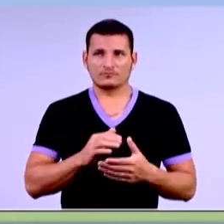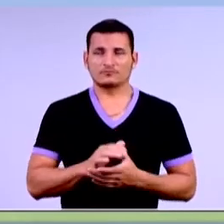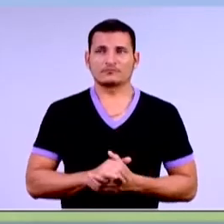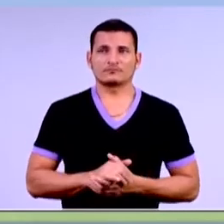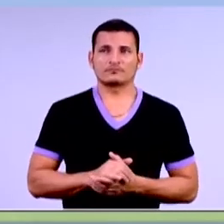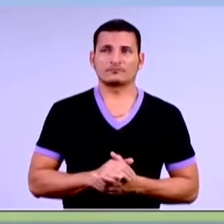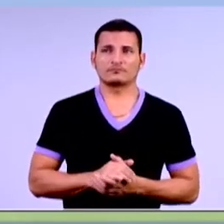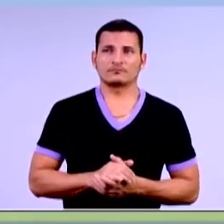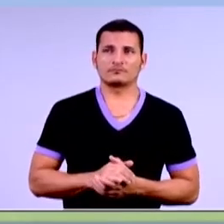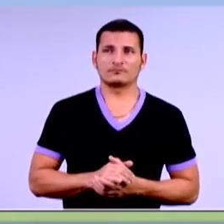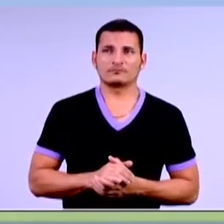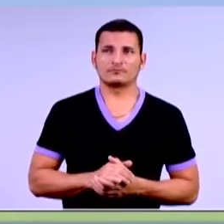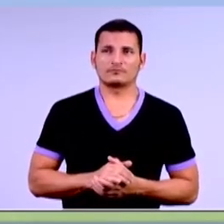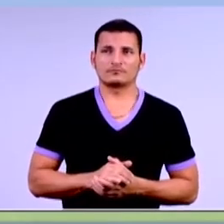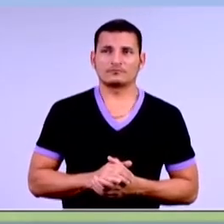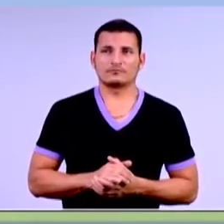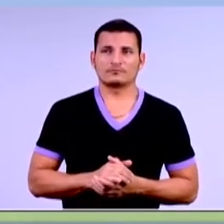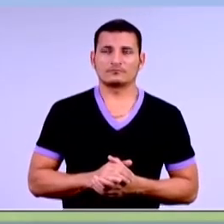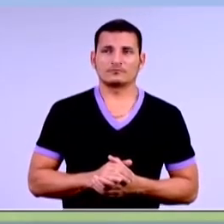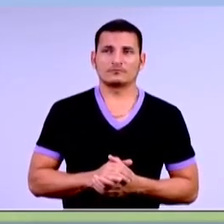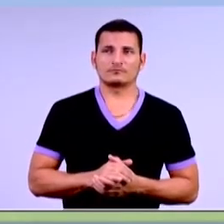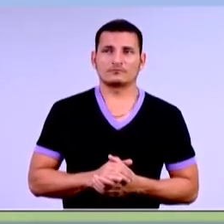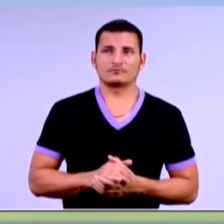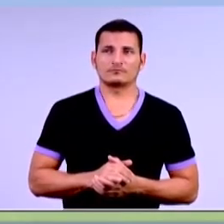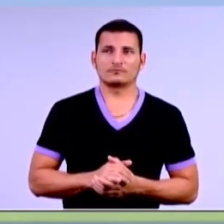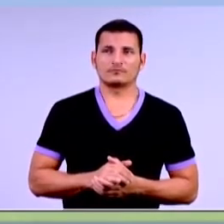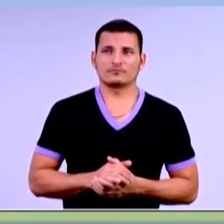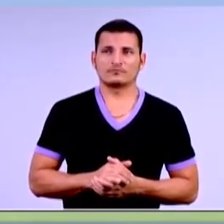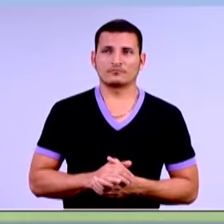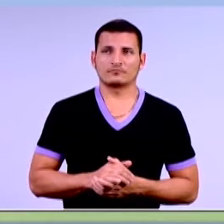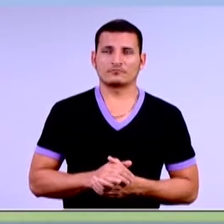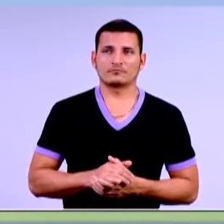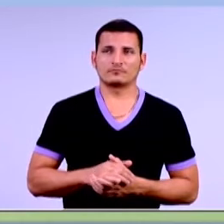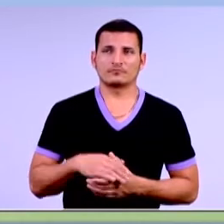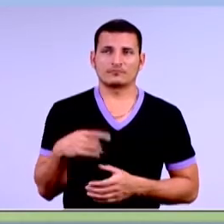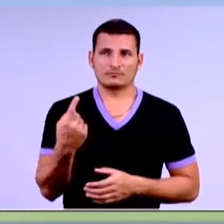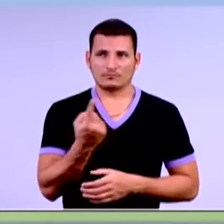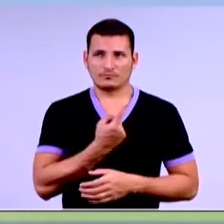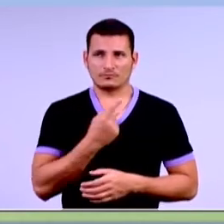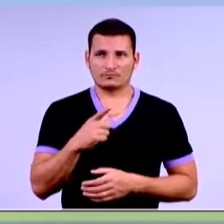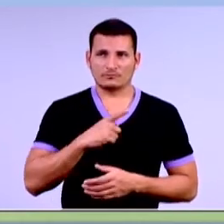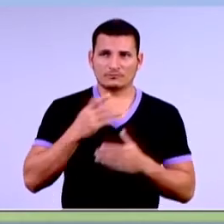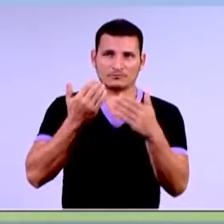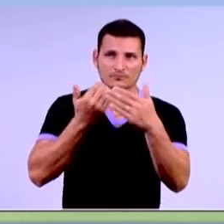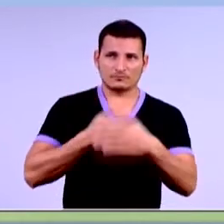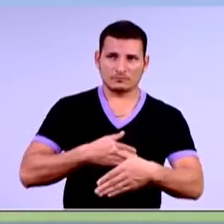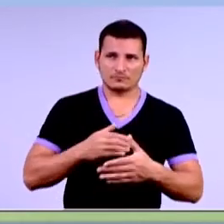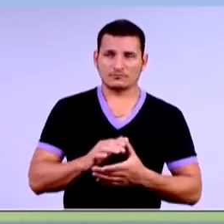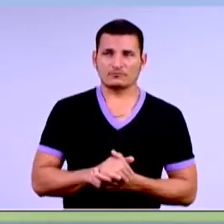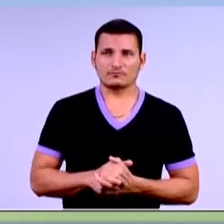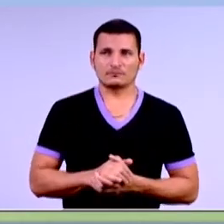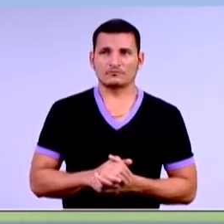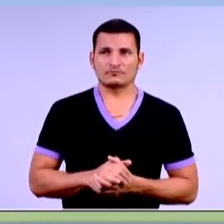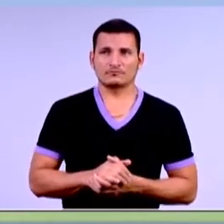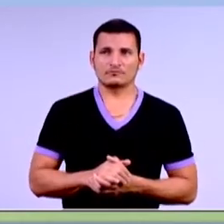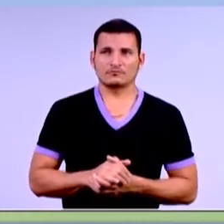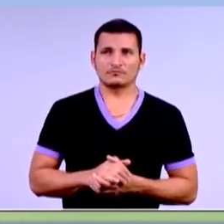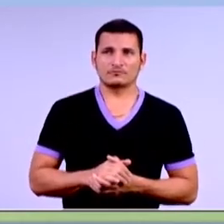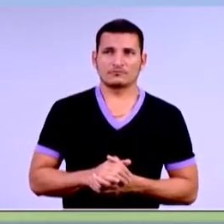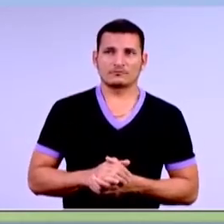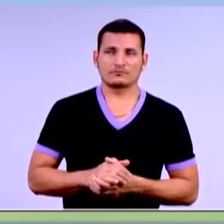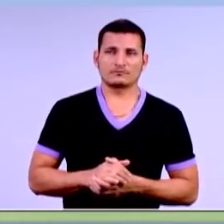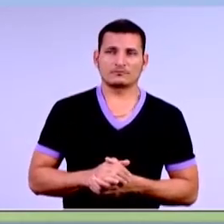quiser we nós o errado não quiser nós tivemos uma prova eo head neck 0